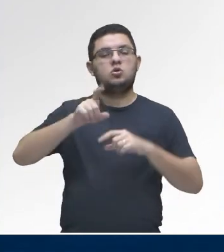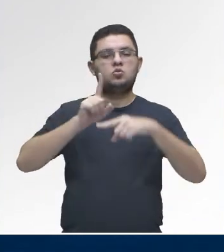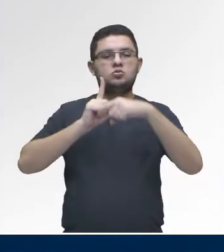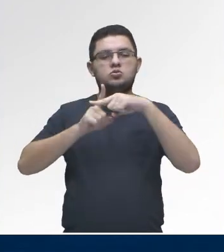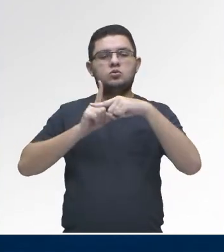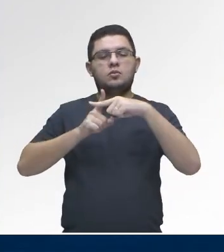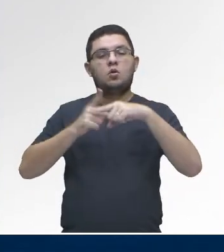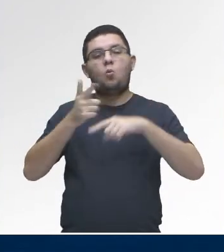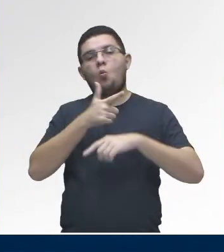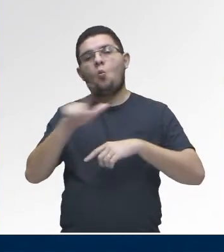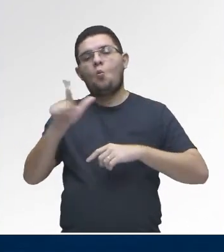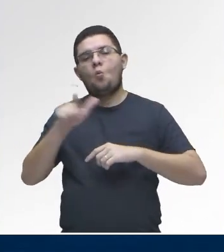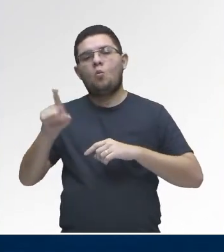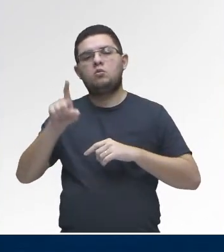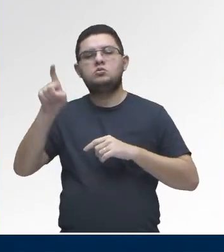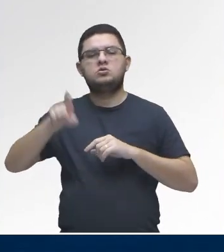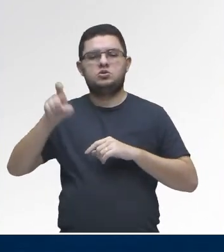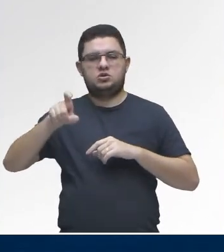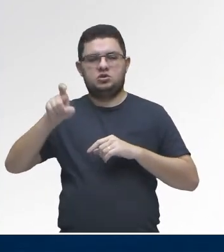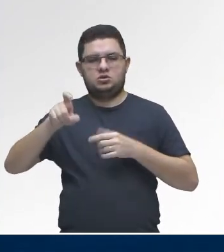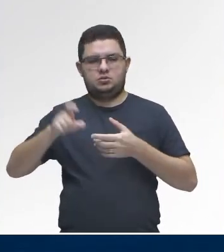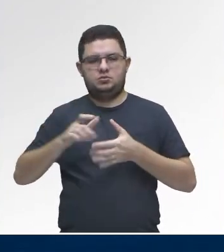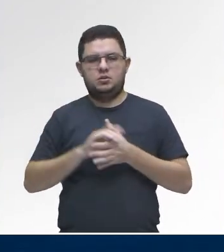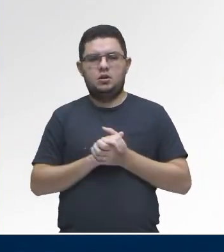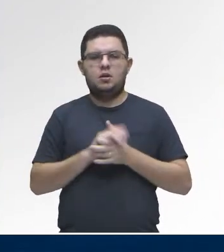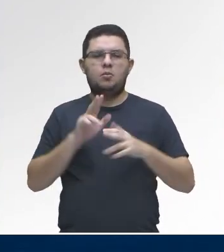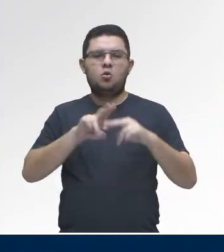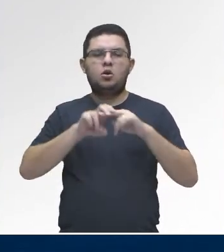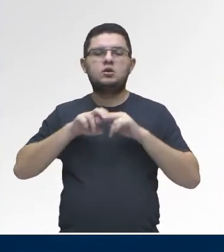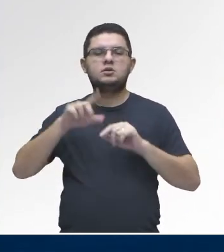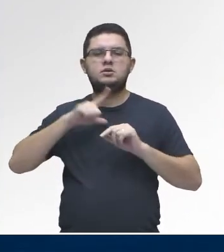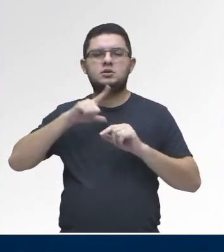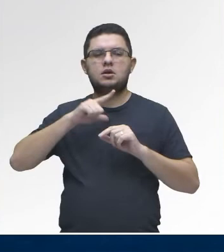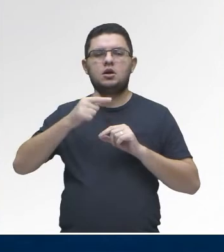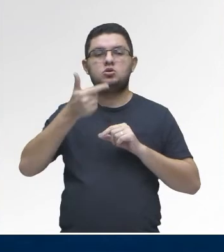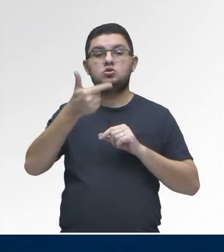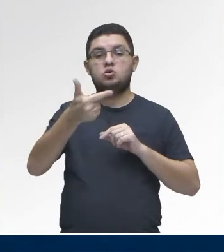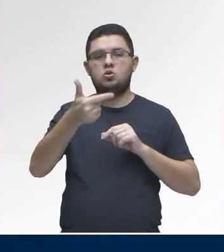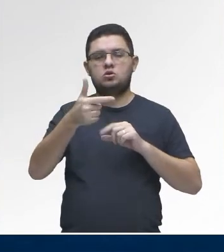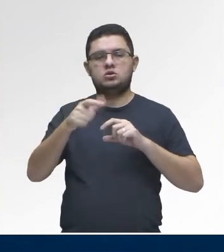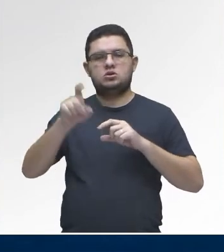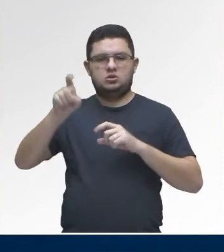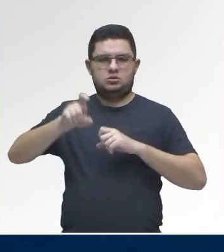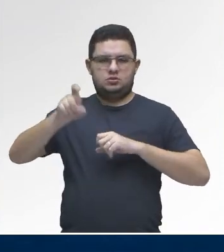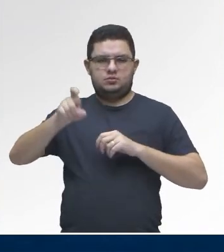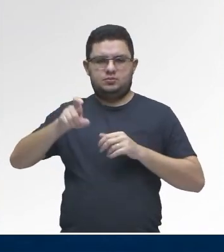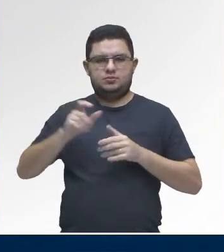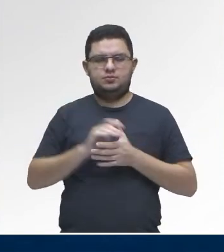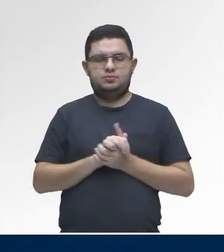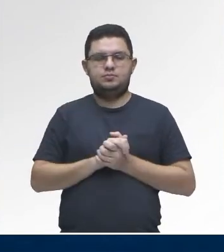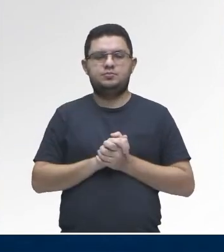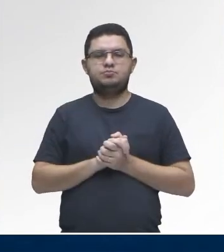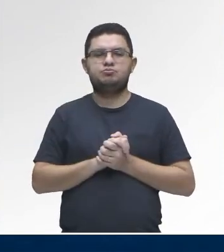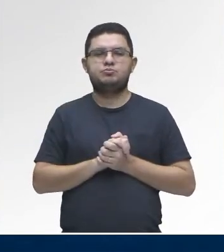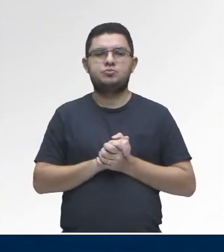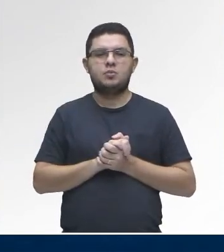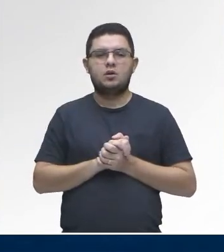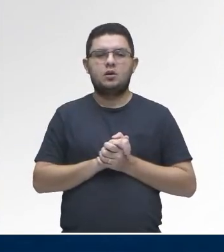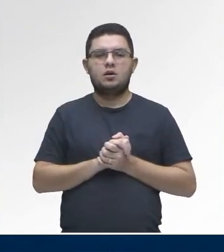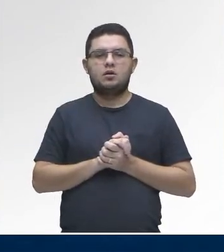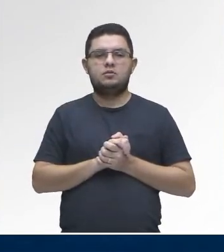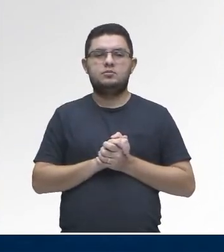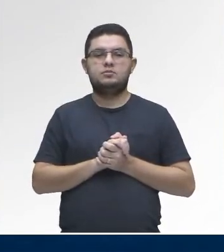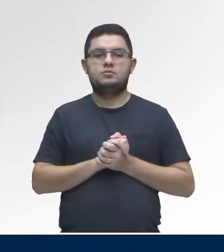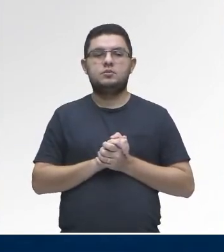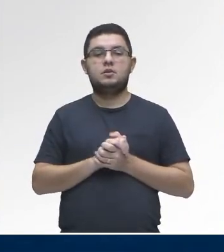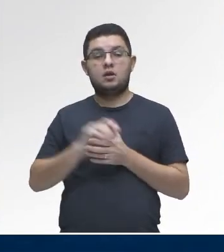isso que a gente teve 2x. E do outro lado eu tenho 100, tá bom?